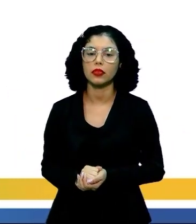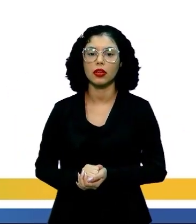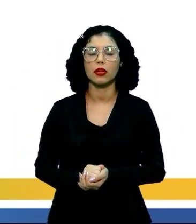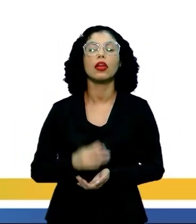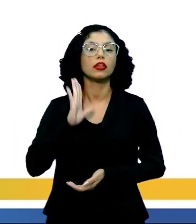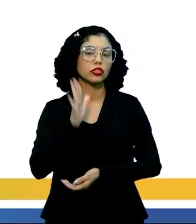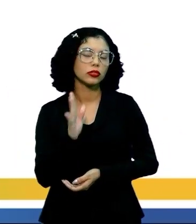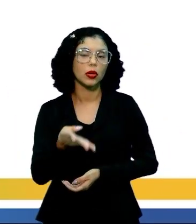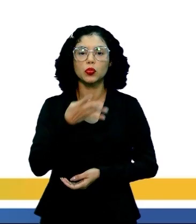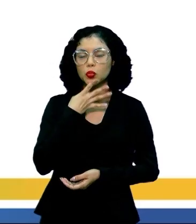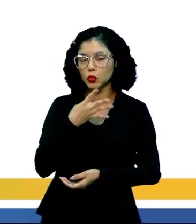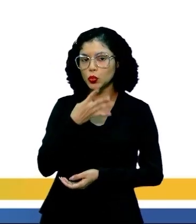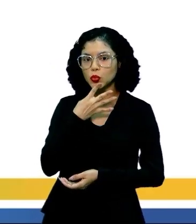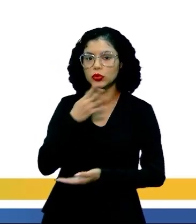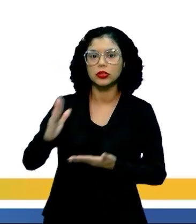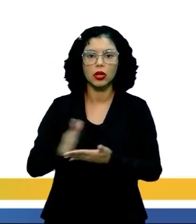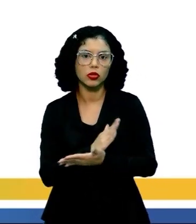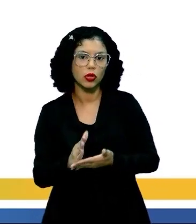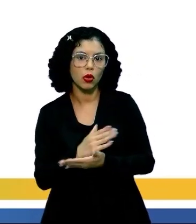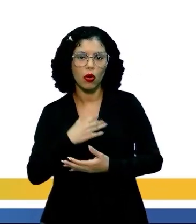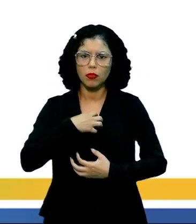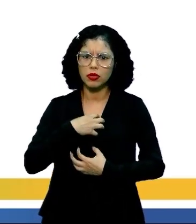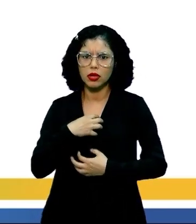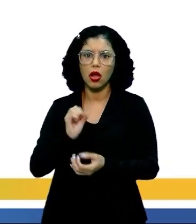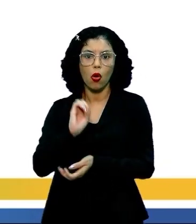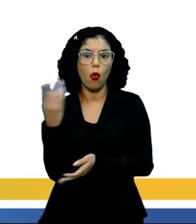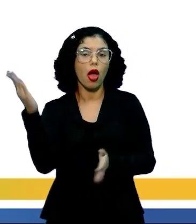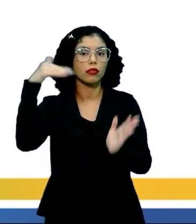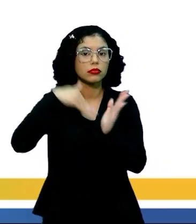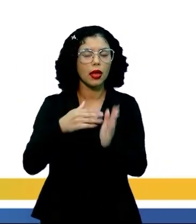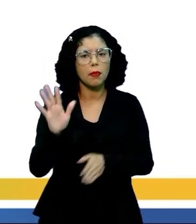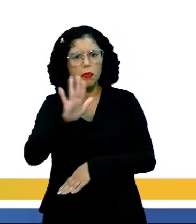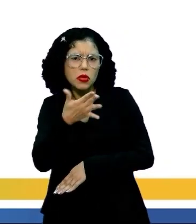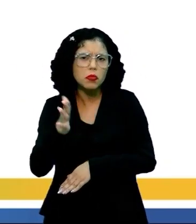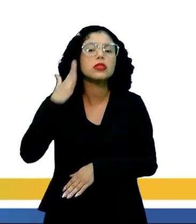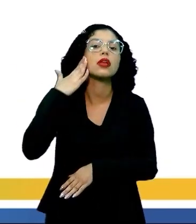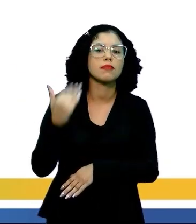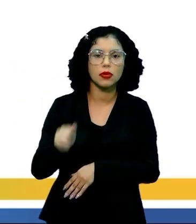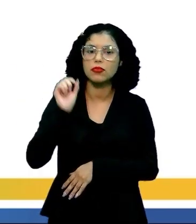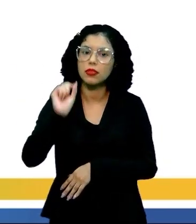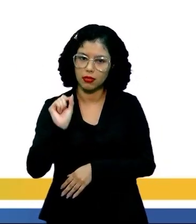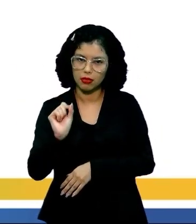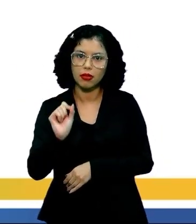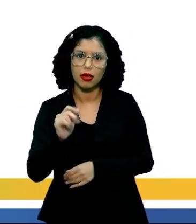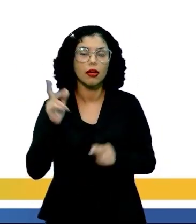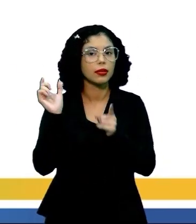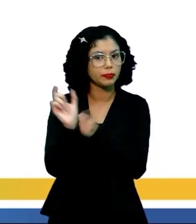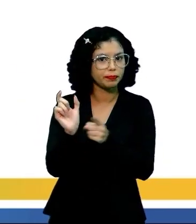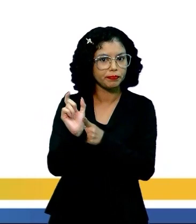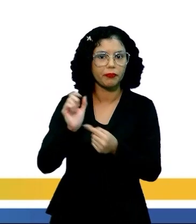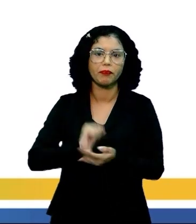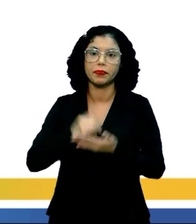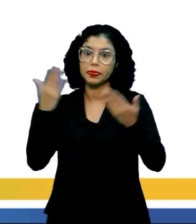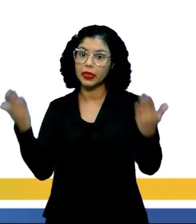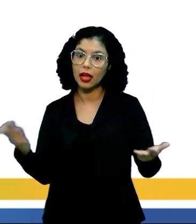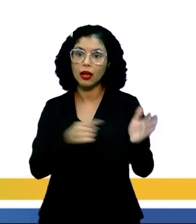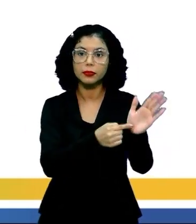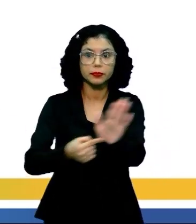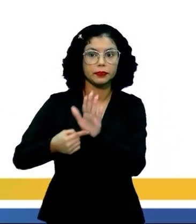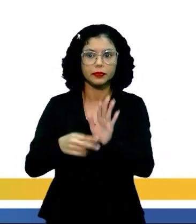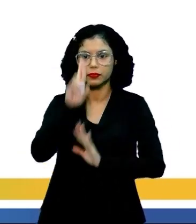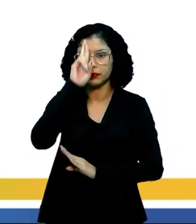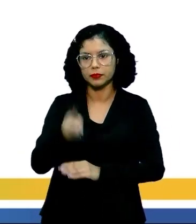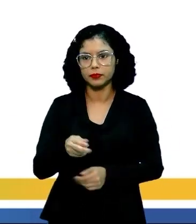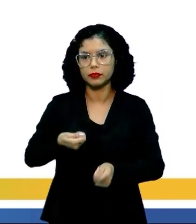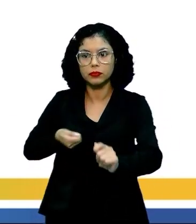já deve ter ouvido falar isso de alguma maneira ou ter a noção do que significa essa palavra. Então, ela